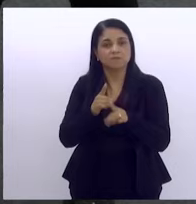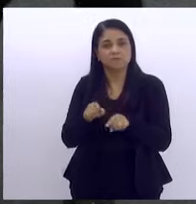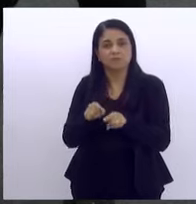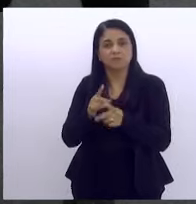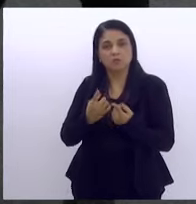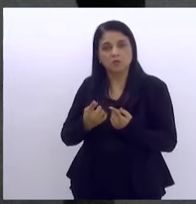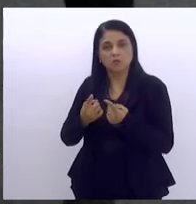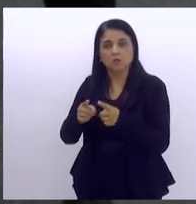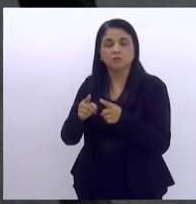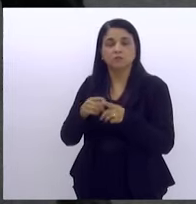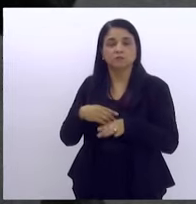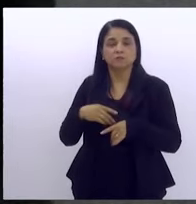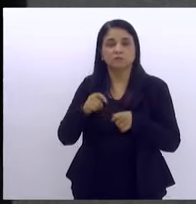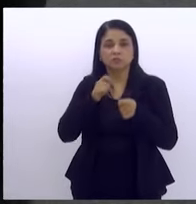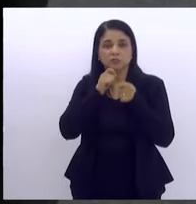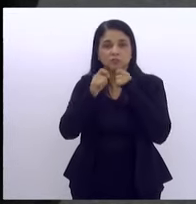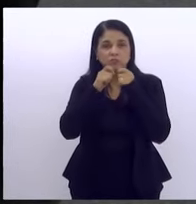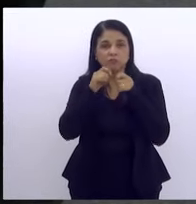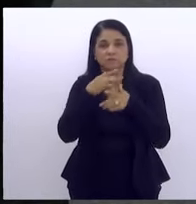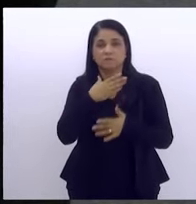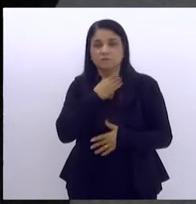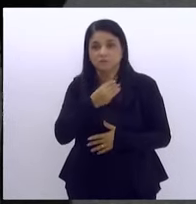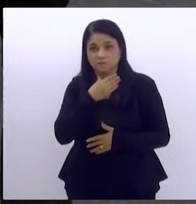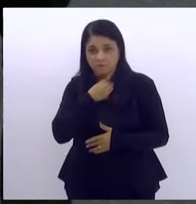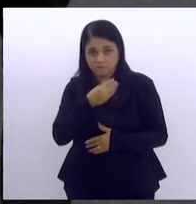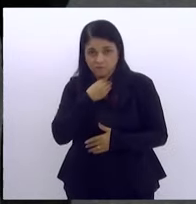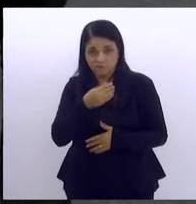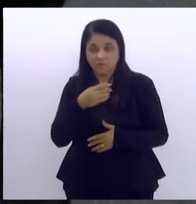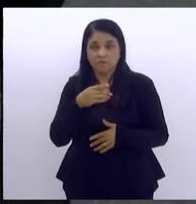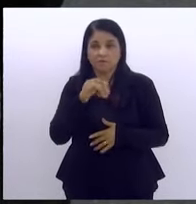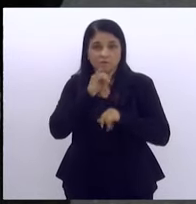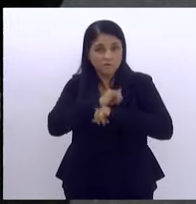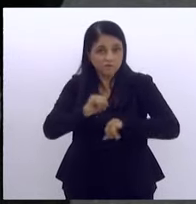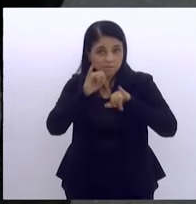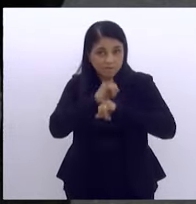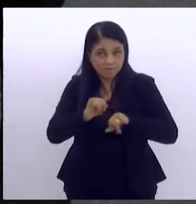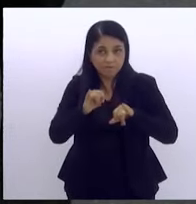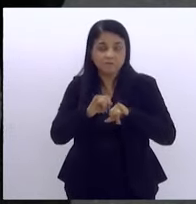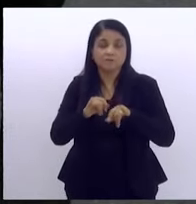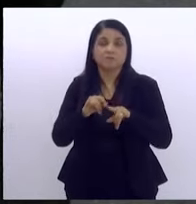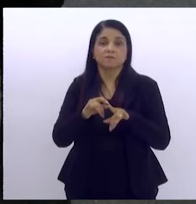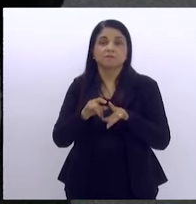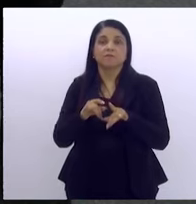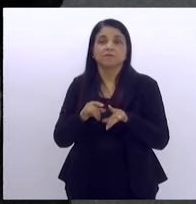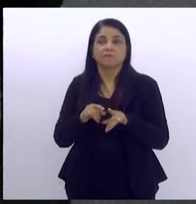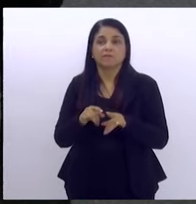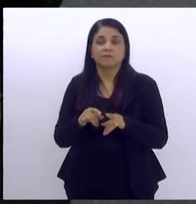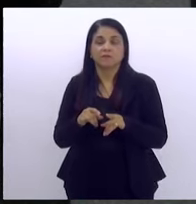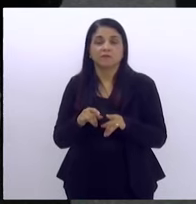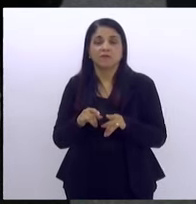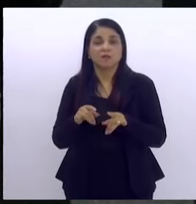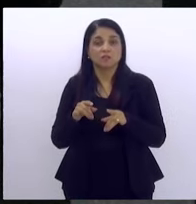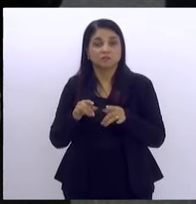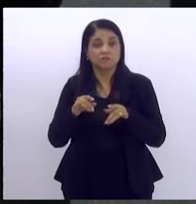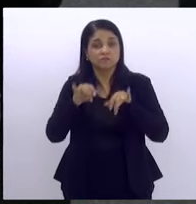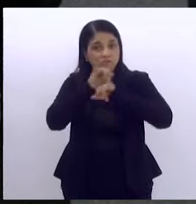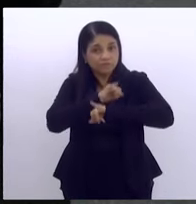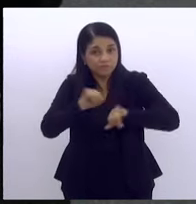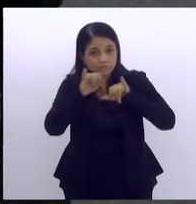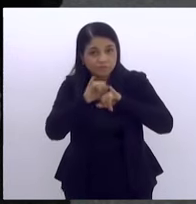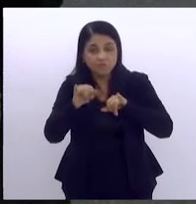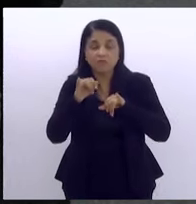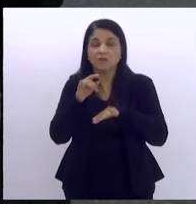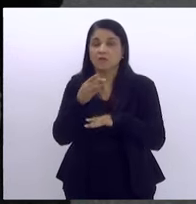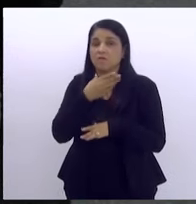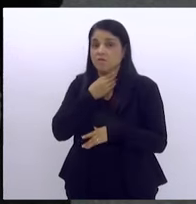proliferação de notícias falsas. Lembrando que a velocidade, deputado, e você sabe muito bem, das notícias falsas é muito